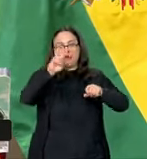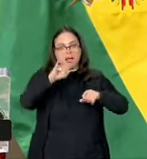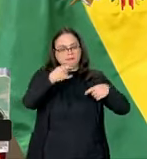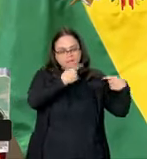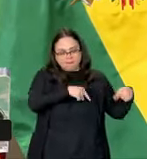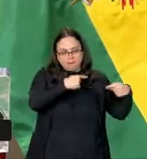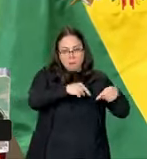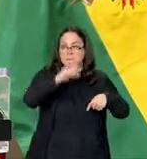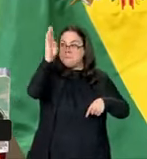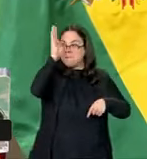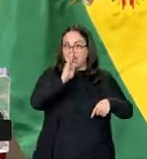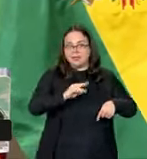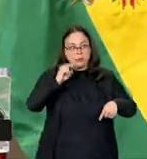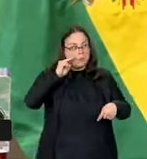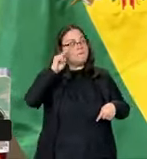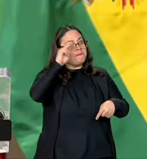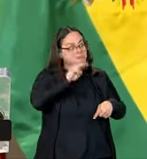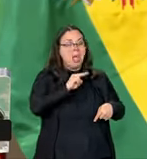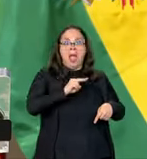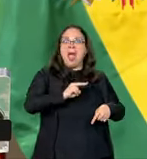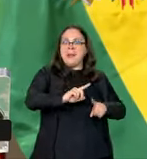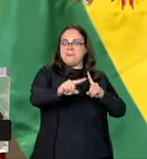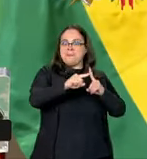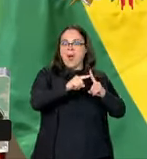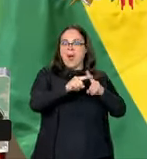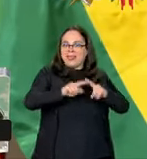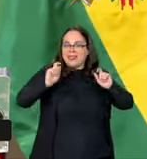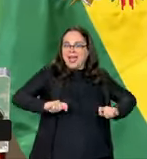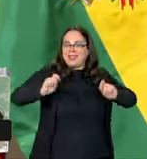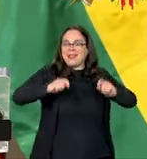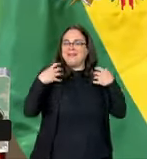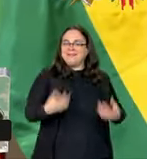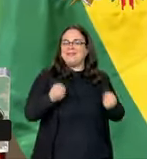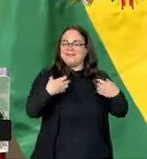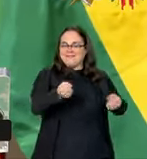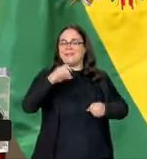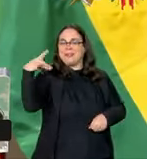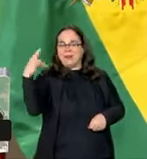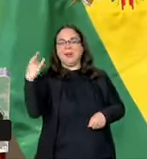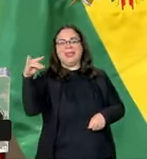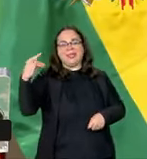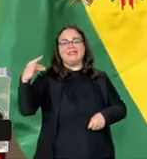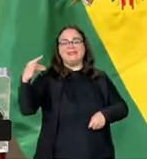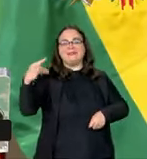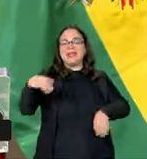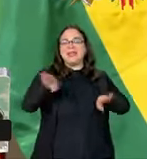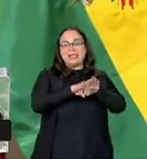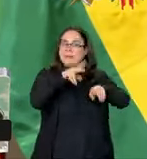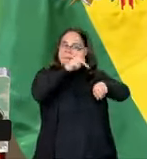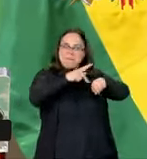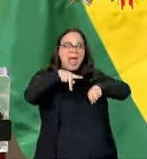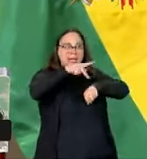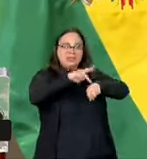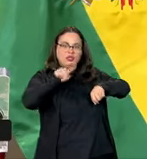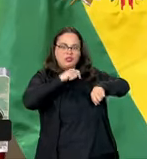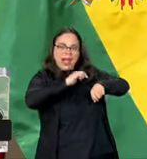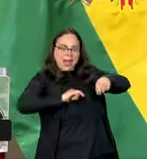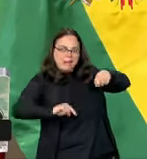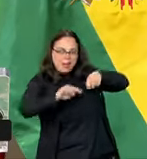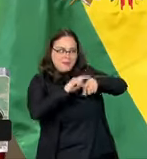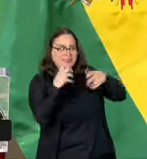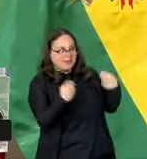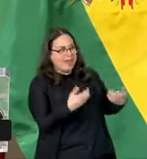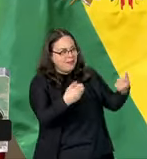vê como muito positiva a inclusão da Bolívia e de outros países de nossa região.